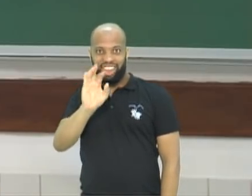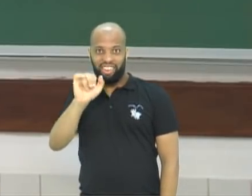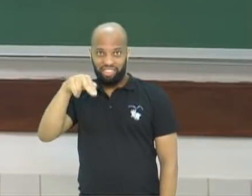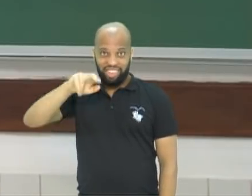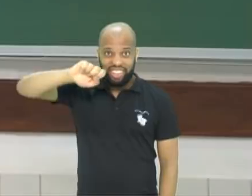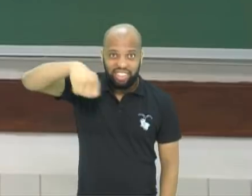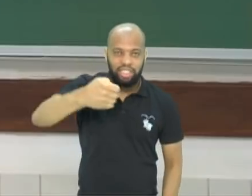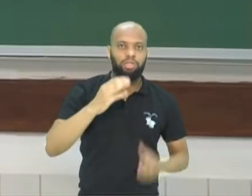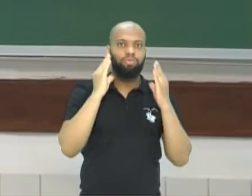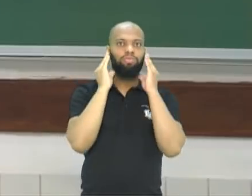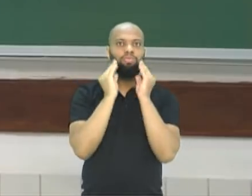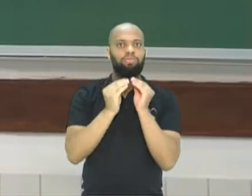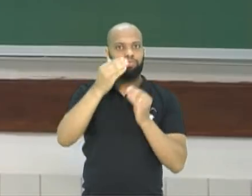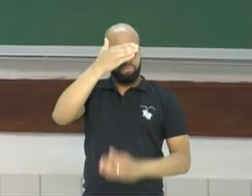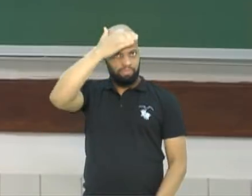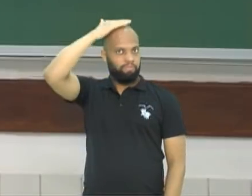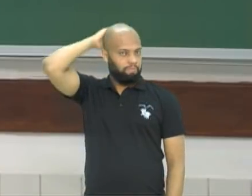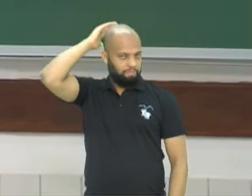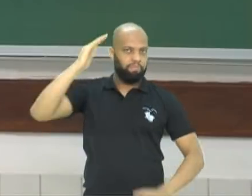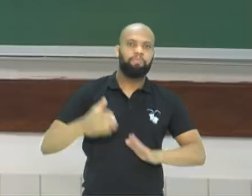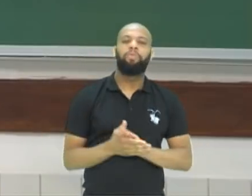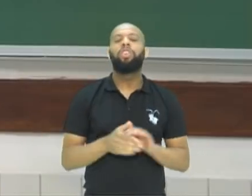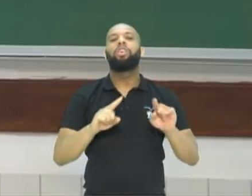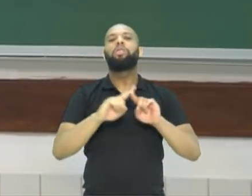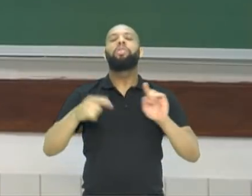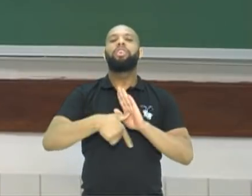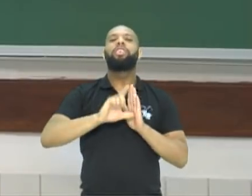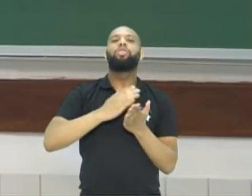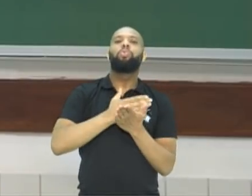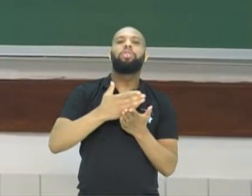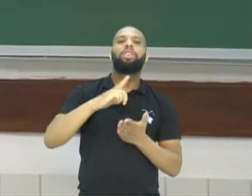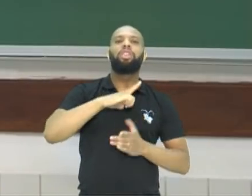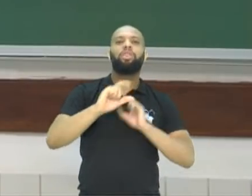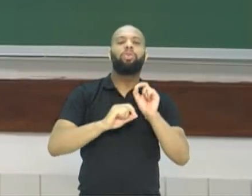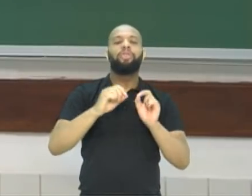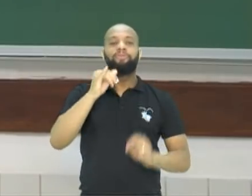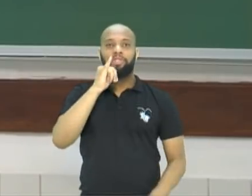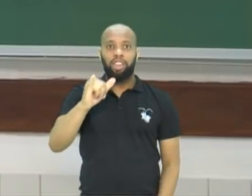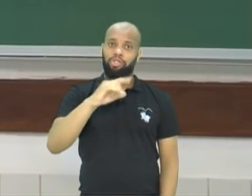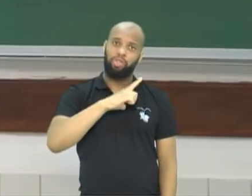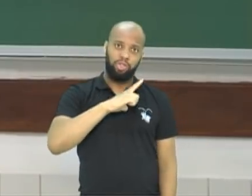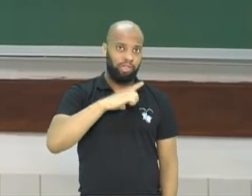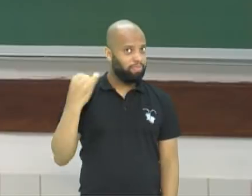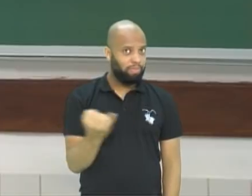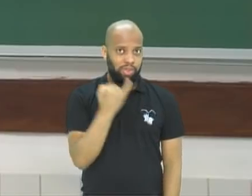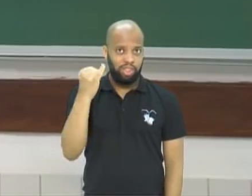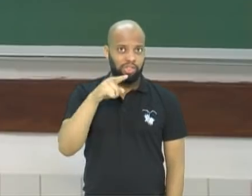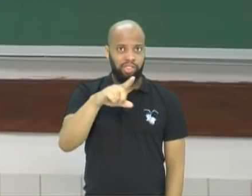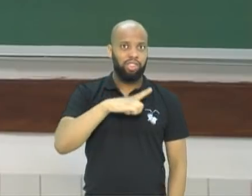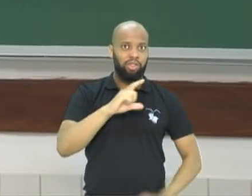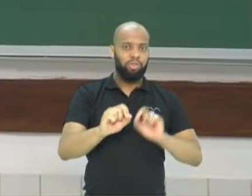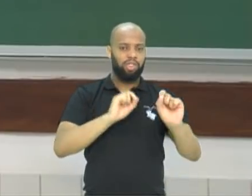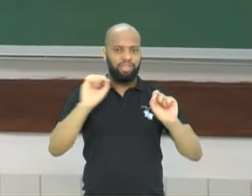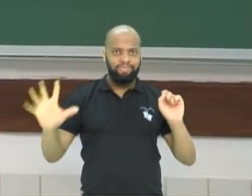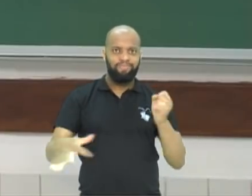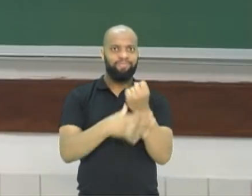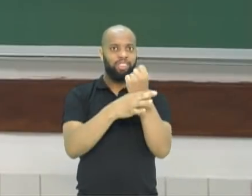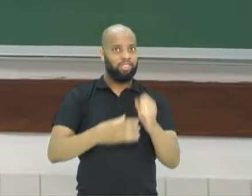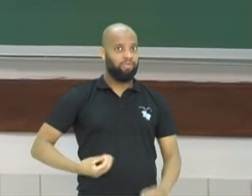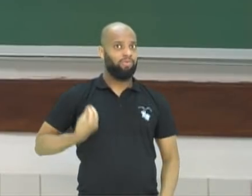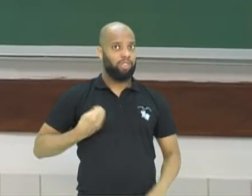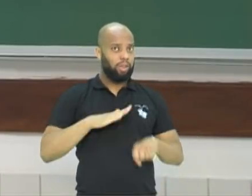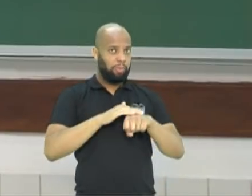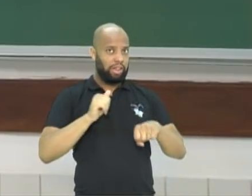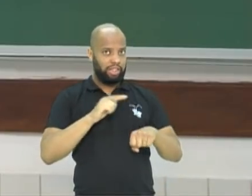Darwin. Beleza, pessoal? Bom, antes de iniciarmos, é bom lembrar a vocês que vocês devem garantir assiduidade. Vão